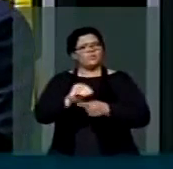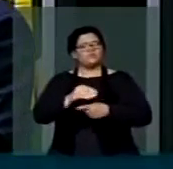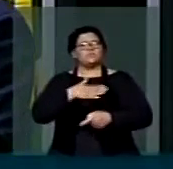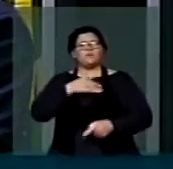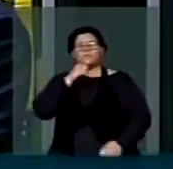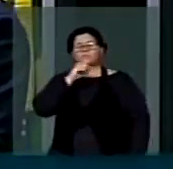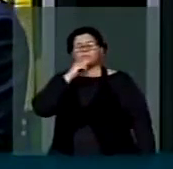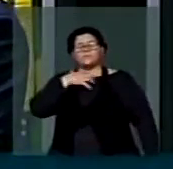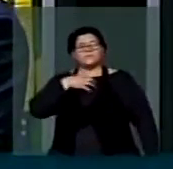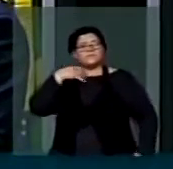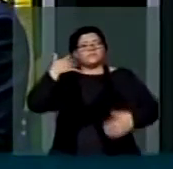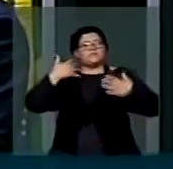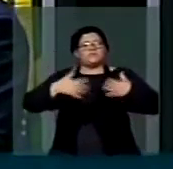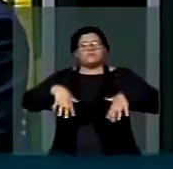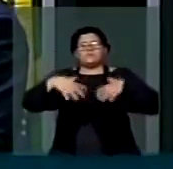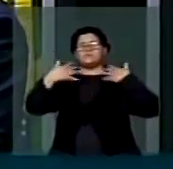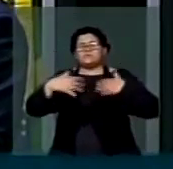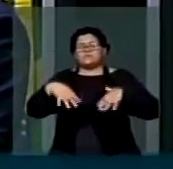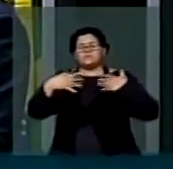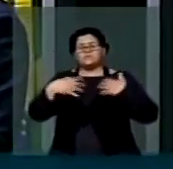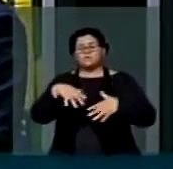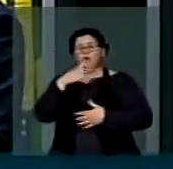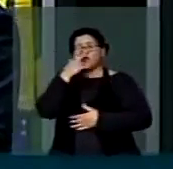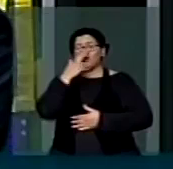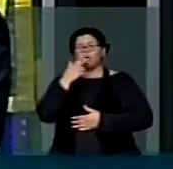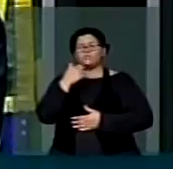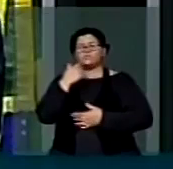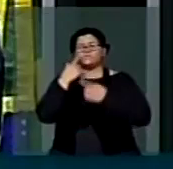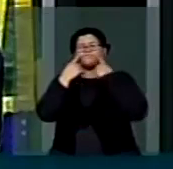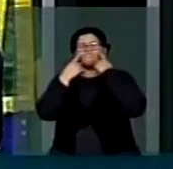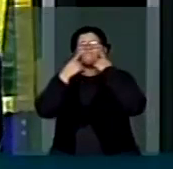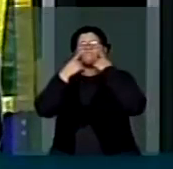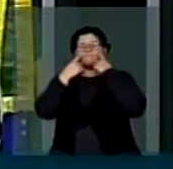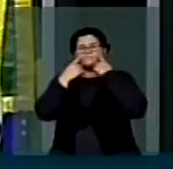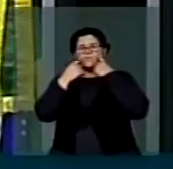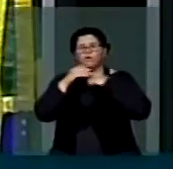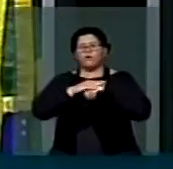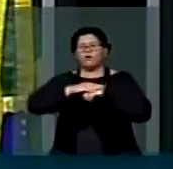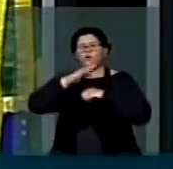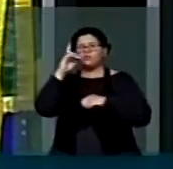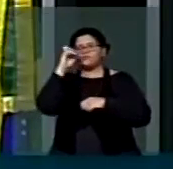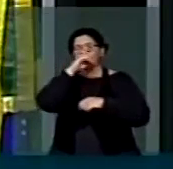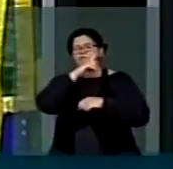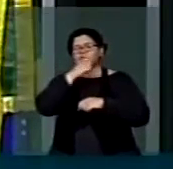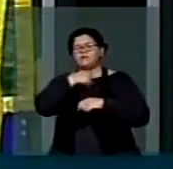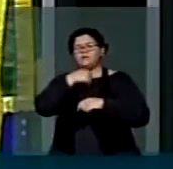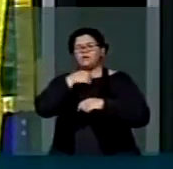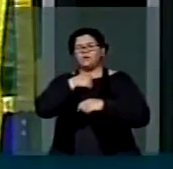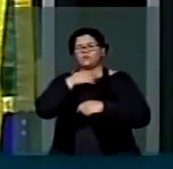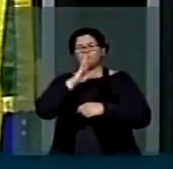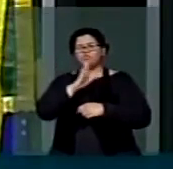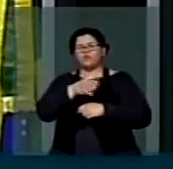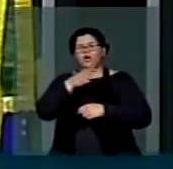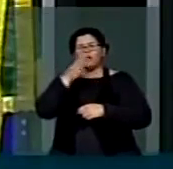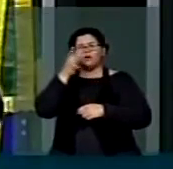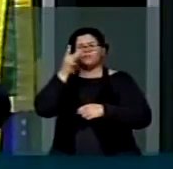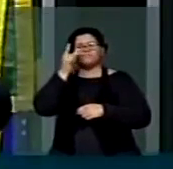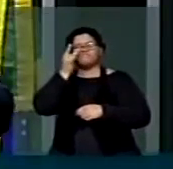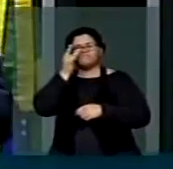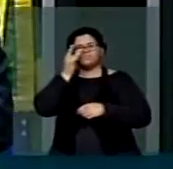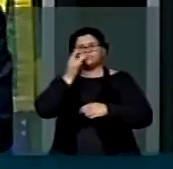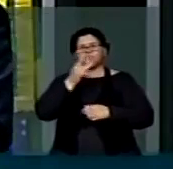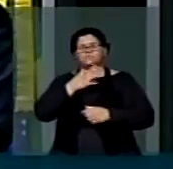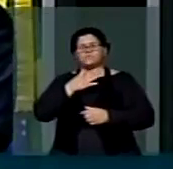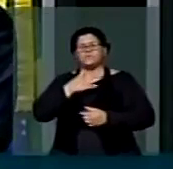Talvez tenha sido um dos diálogos mais difíceis que eu presenciei